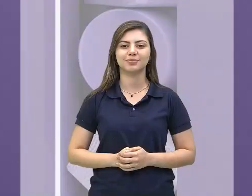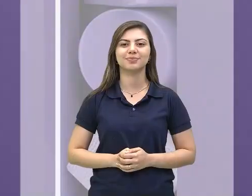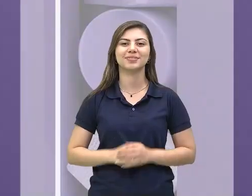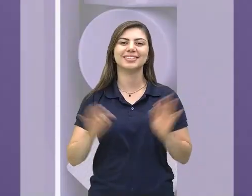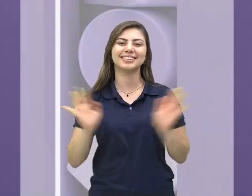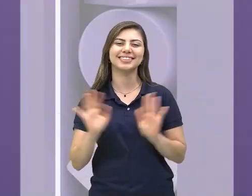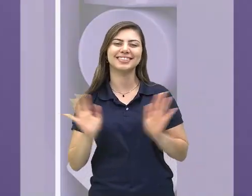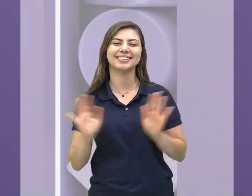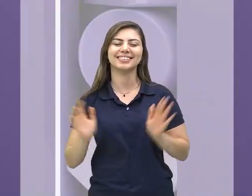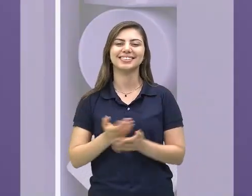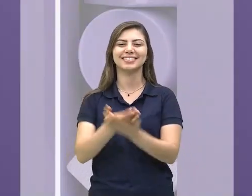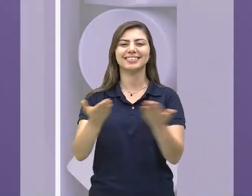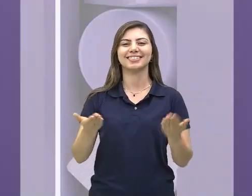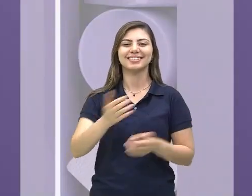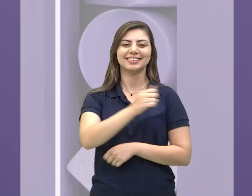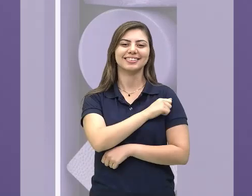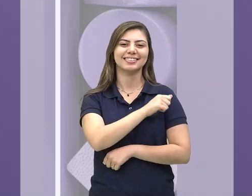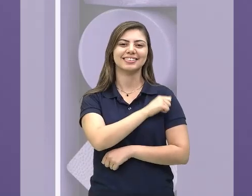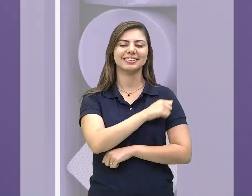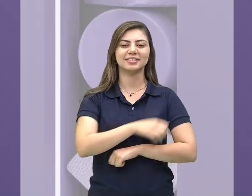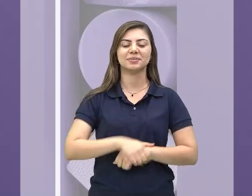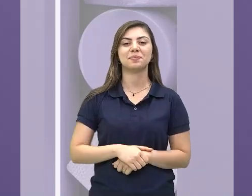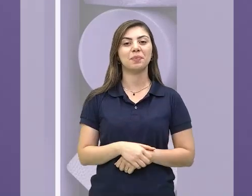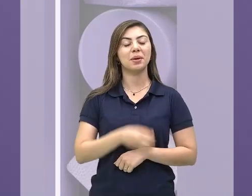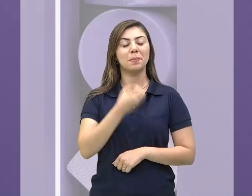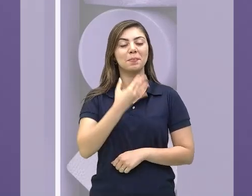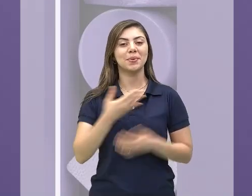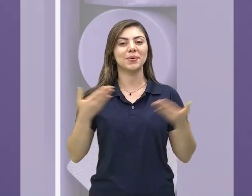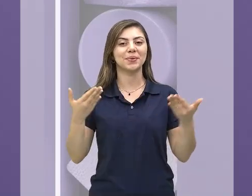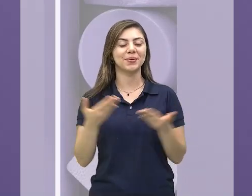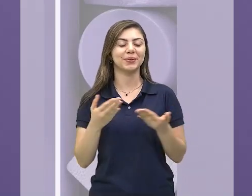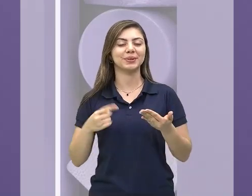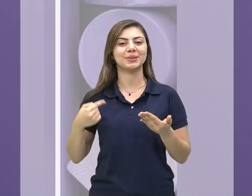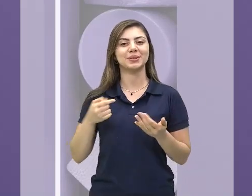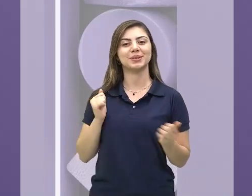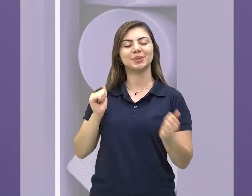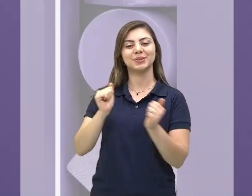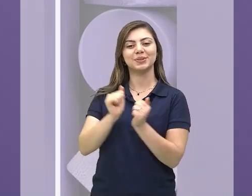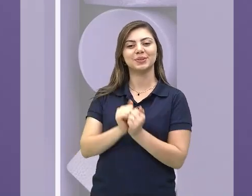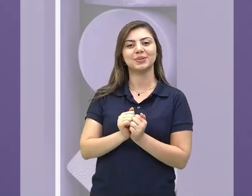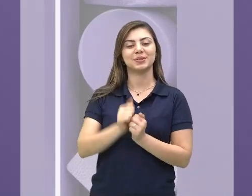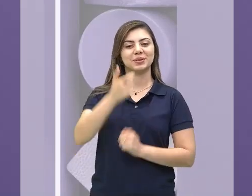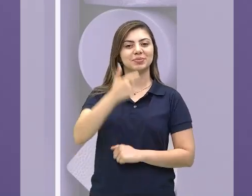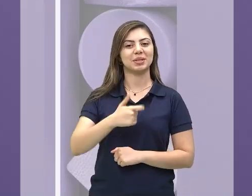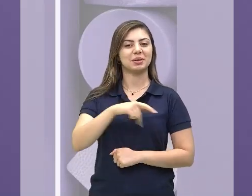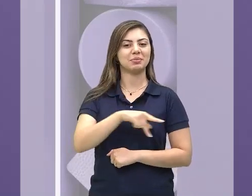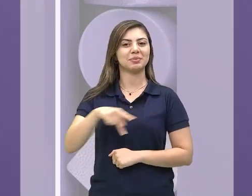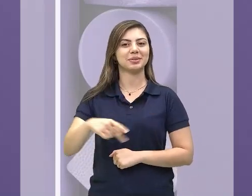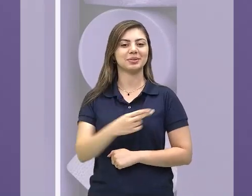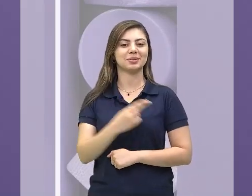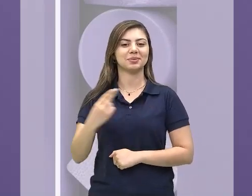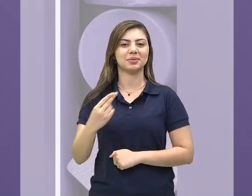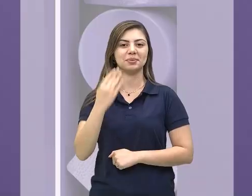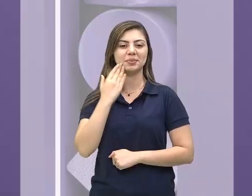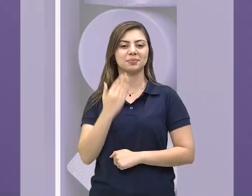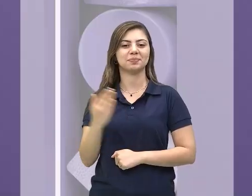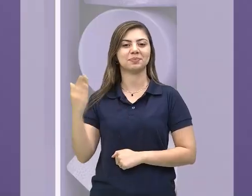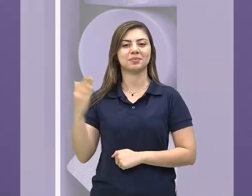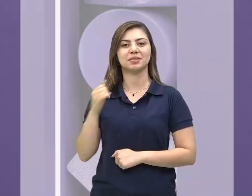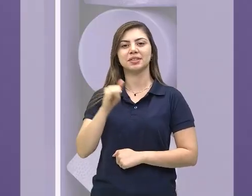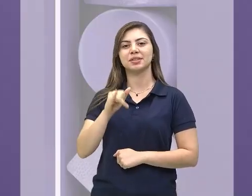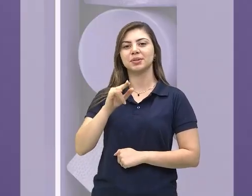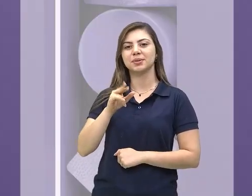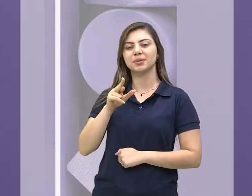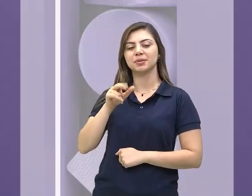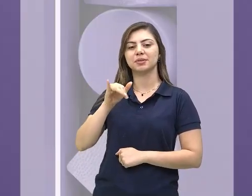Olá, meu caro aluno, minha cara aluna. Que bom que nós estamos aqui, mais do que nunca. Eu sou o professor Yuri Lima. Quero te convidar para,